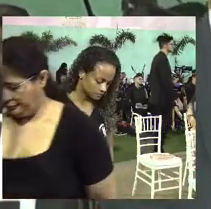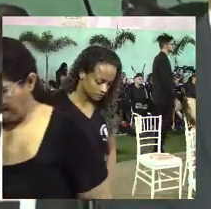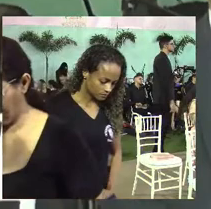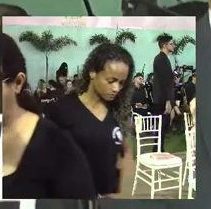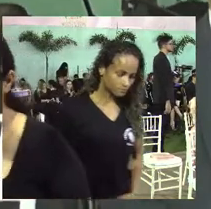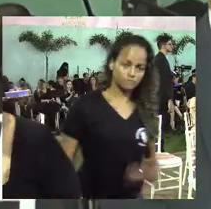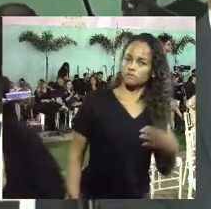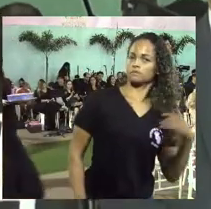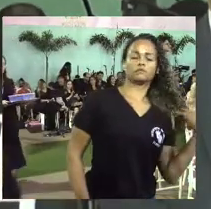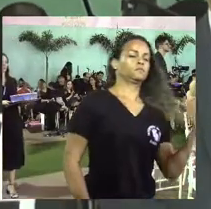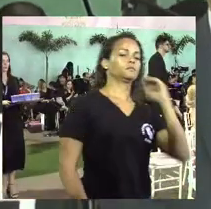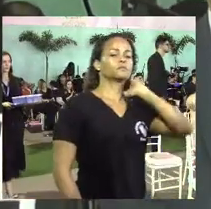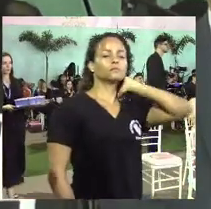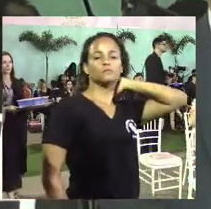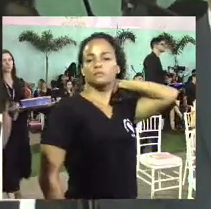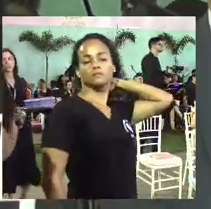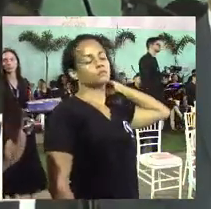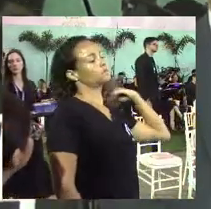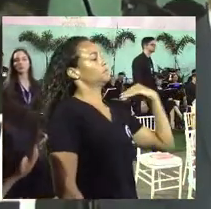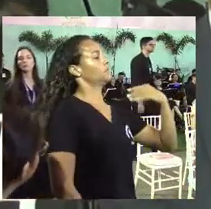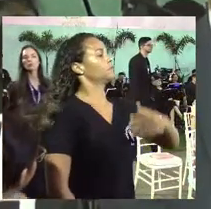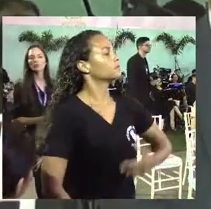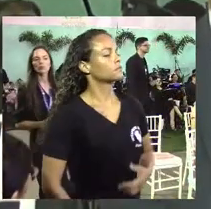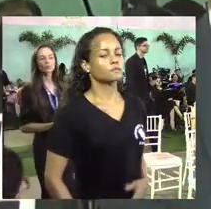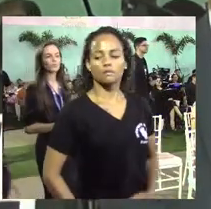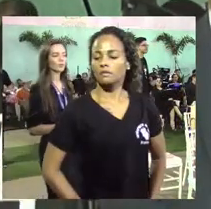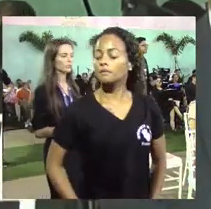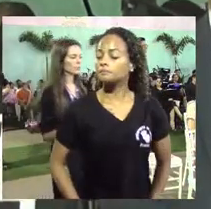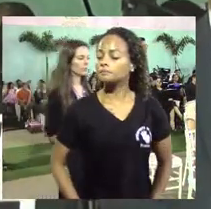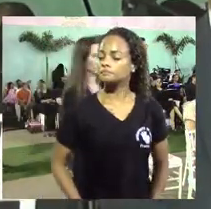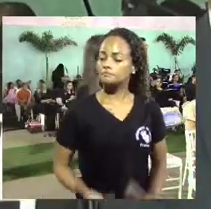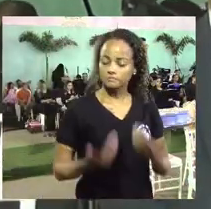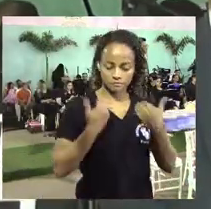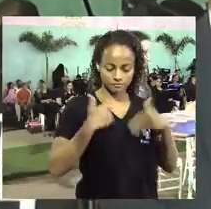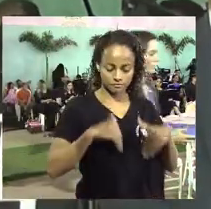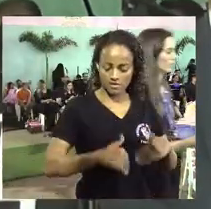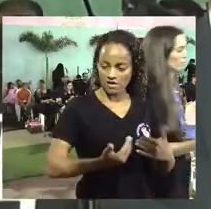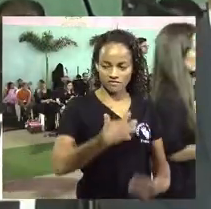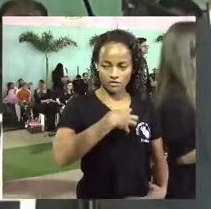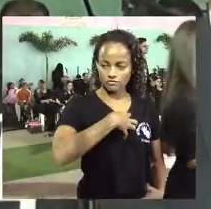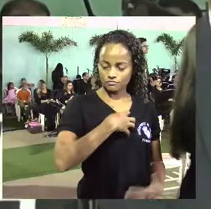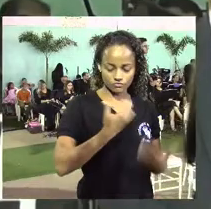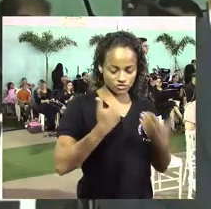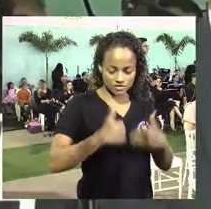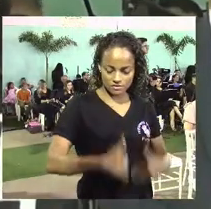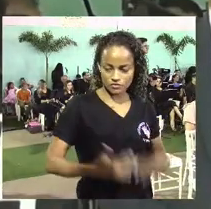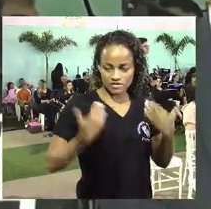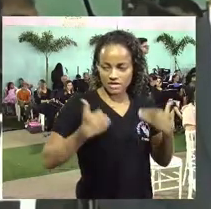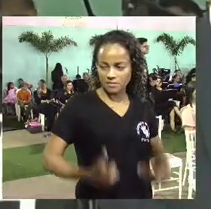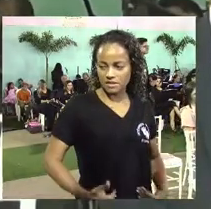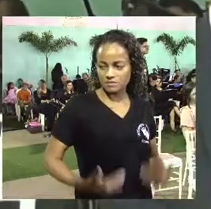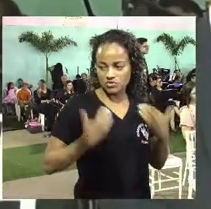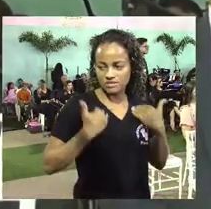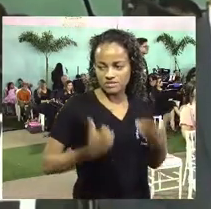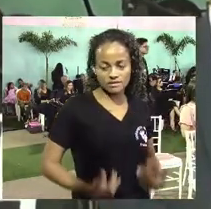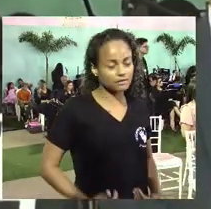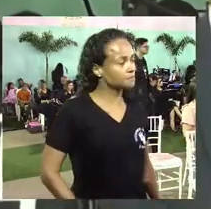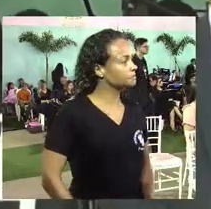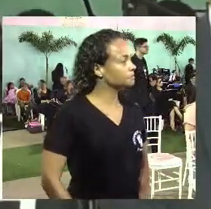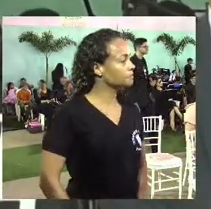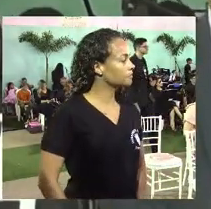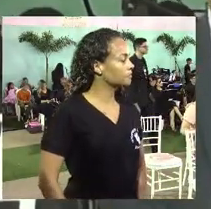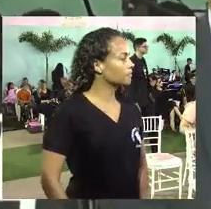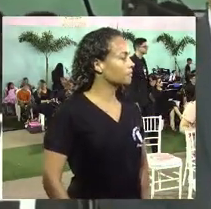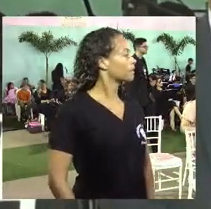do com o tema do avião Ariquemes nós temos hoje amanhã e terça perdão hoje amanhã e segunda e ainda tem